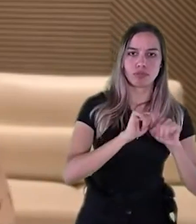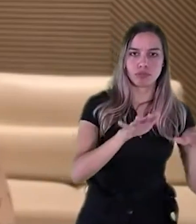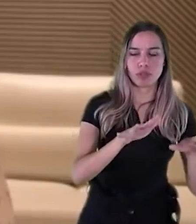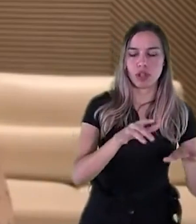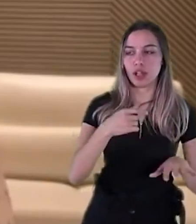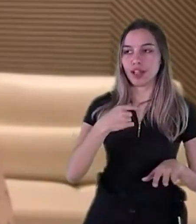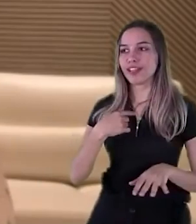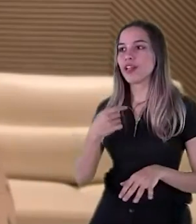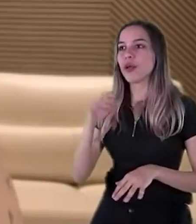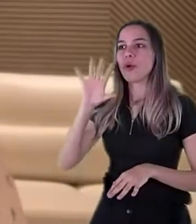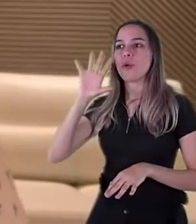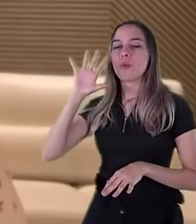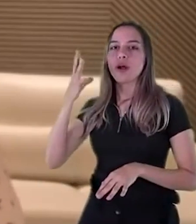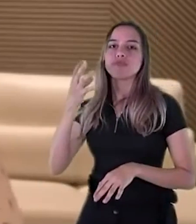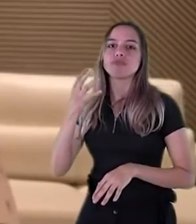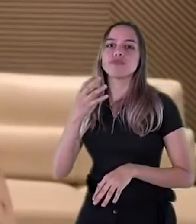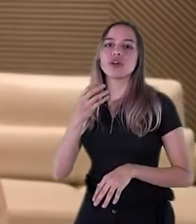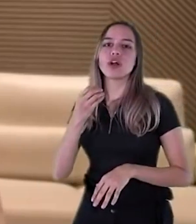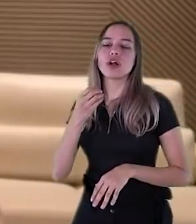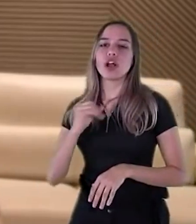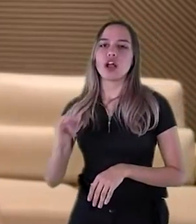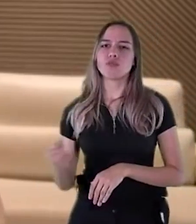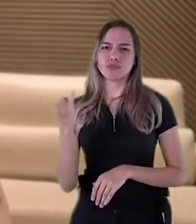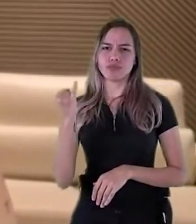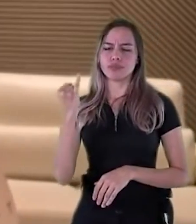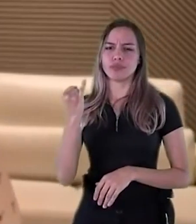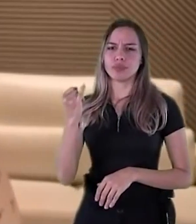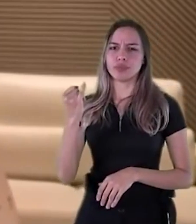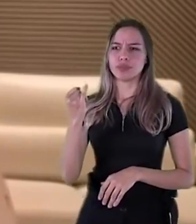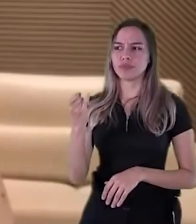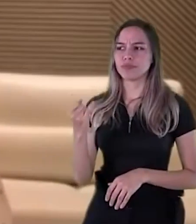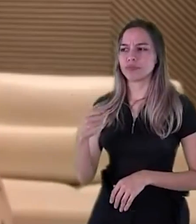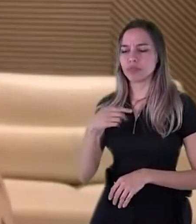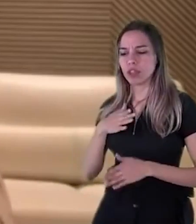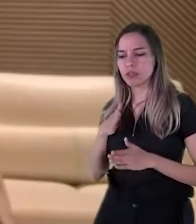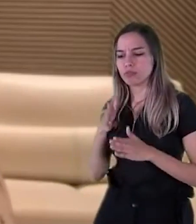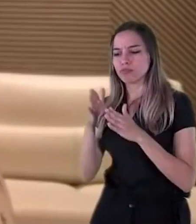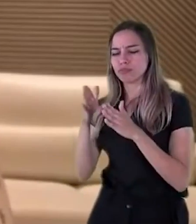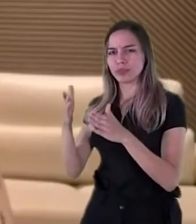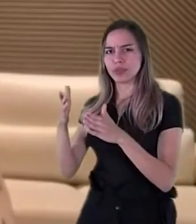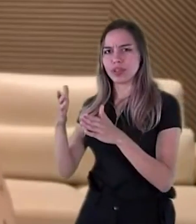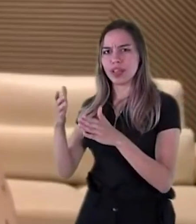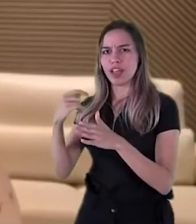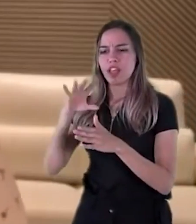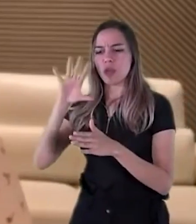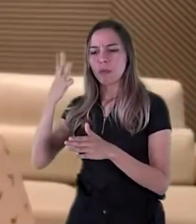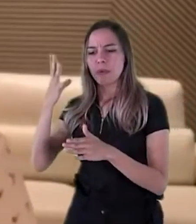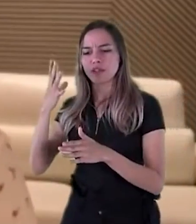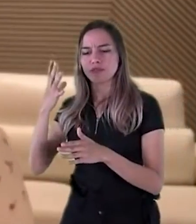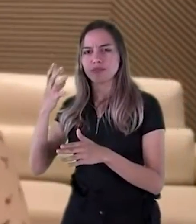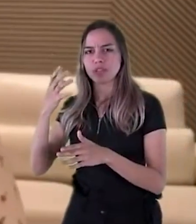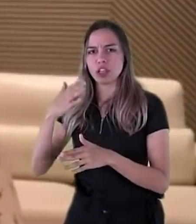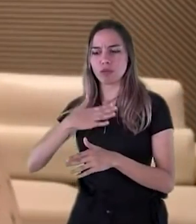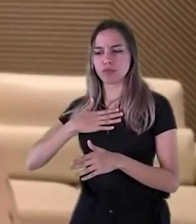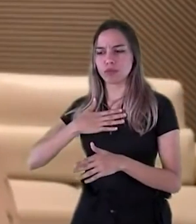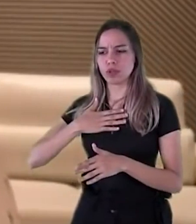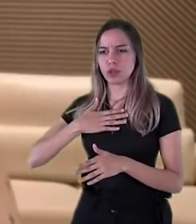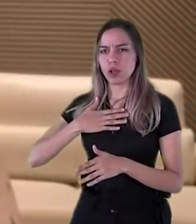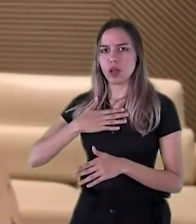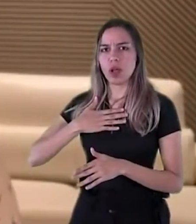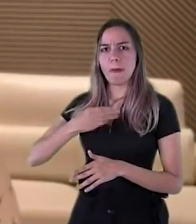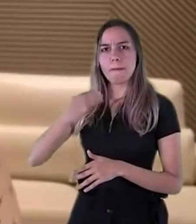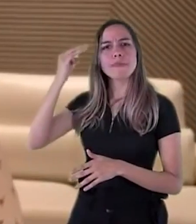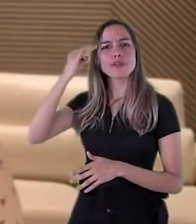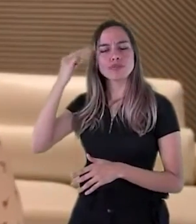Karnal eu estava mais maduro. Diferente dos meus 2 livros com o Gabriel, que existia um